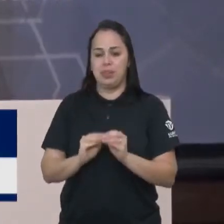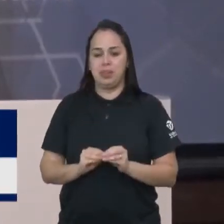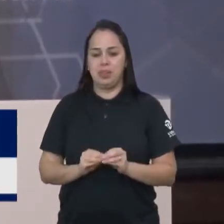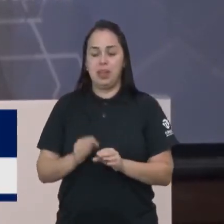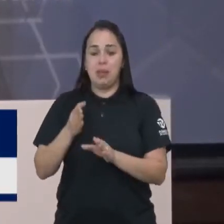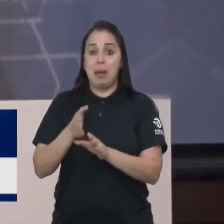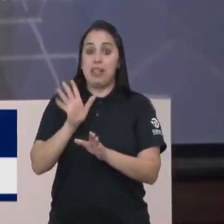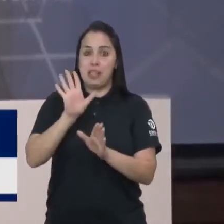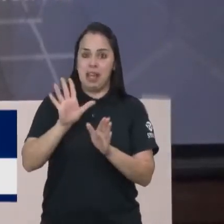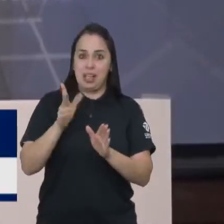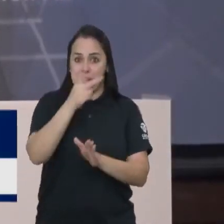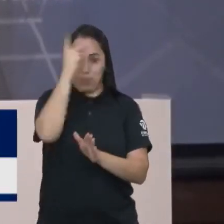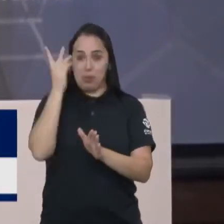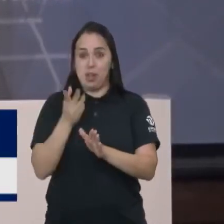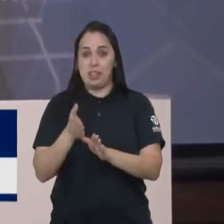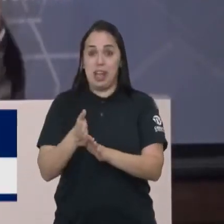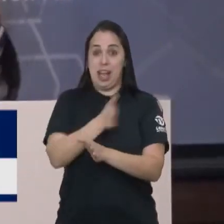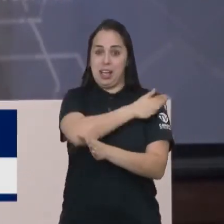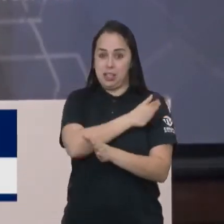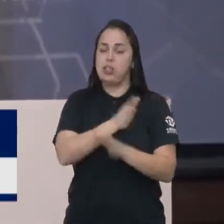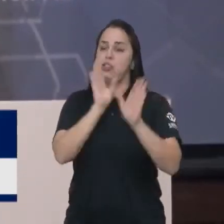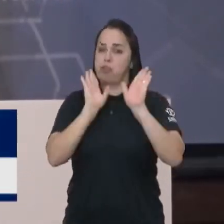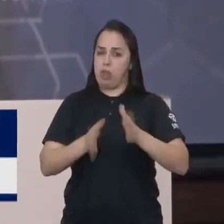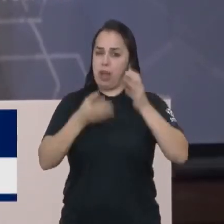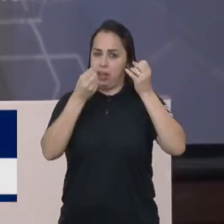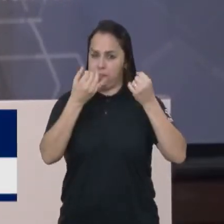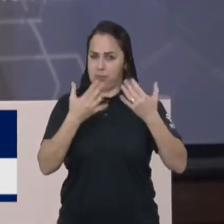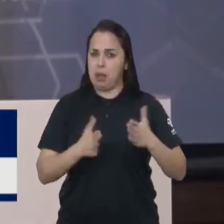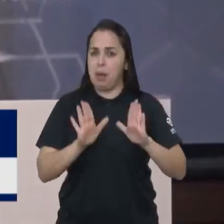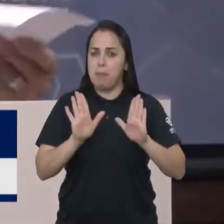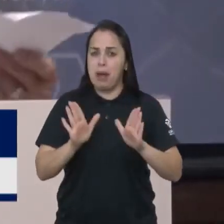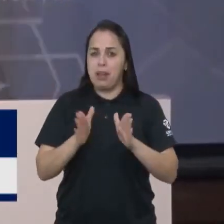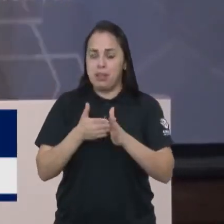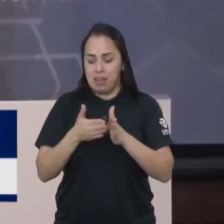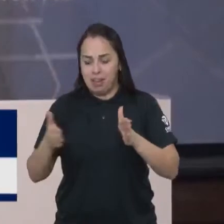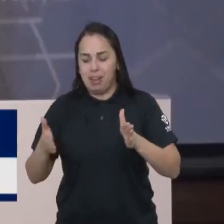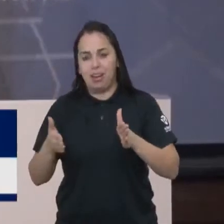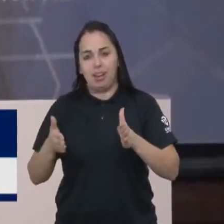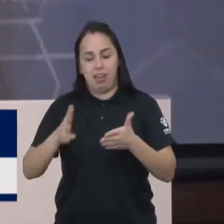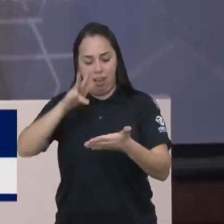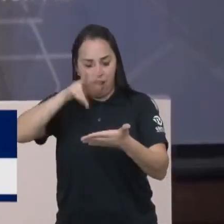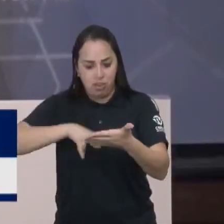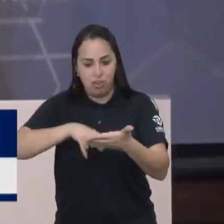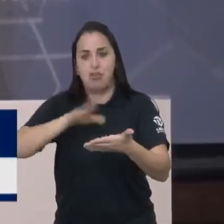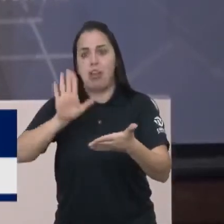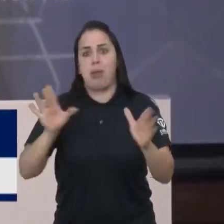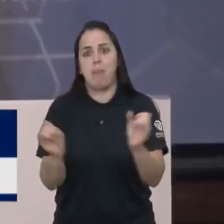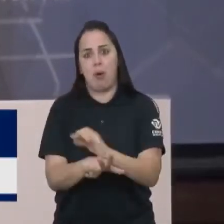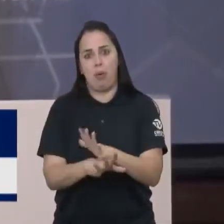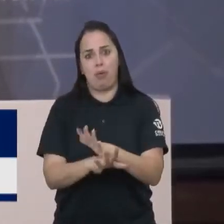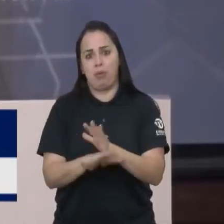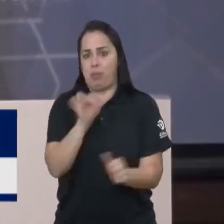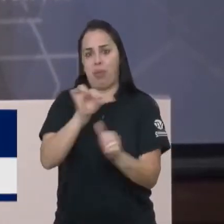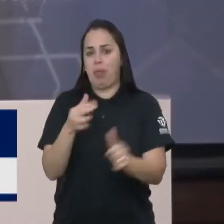precederam já tenham alinhado muita coisa, mas o discurso está pronto, não dá para mudar.